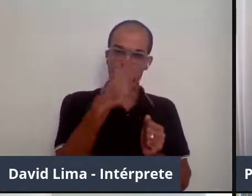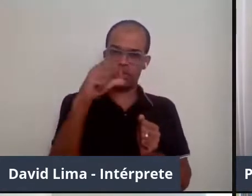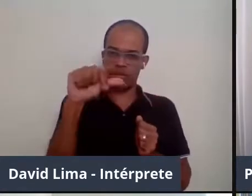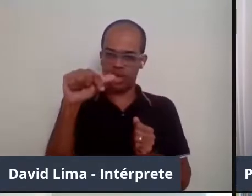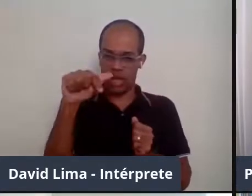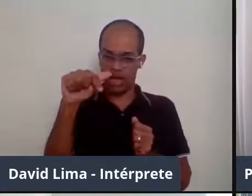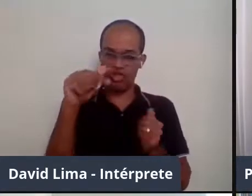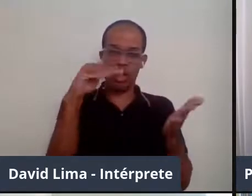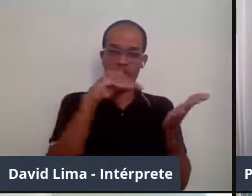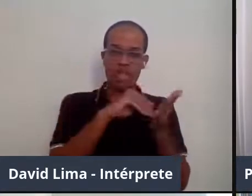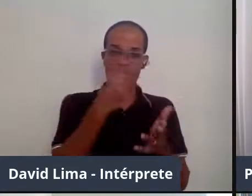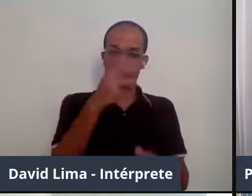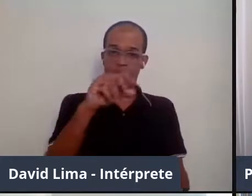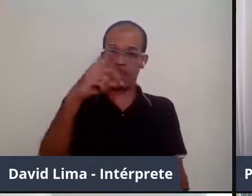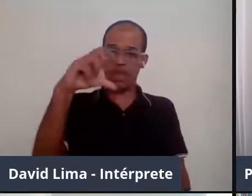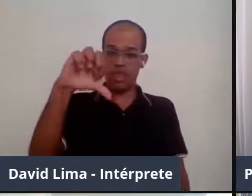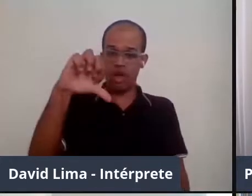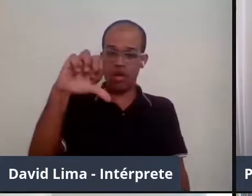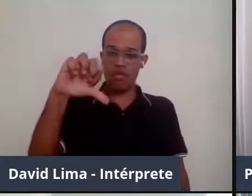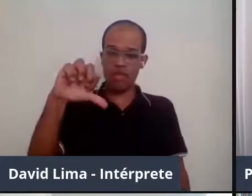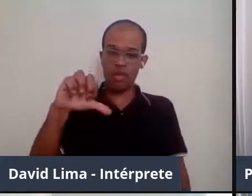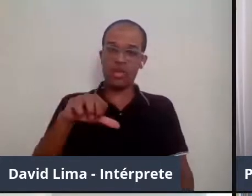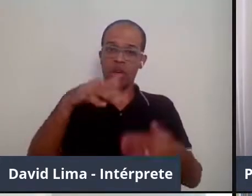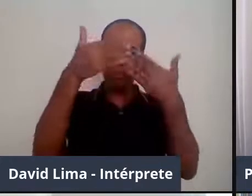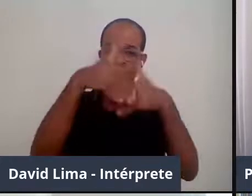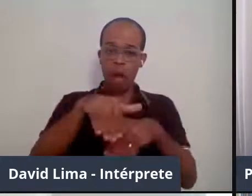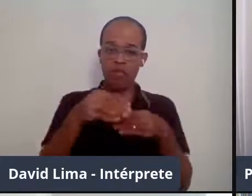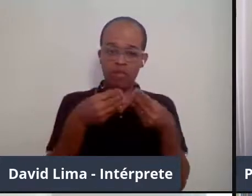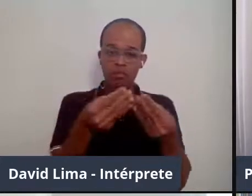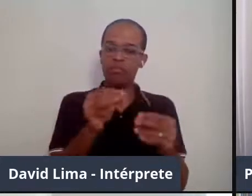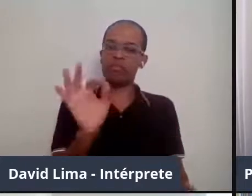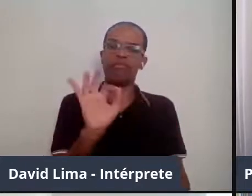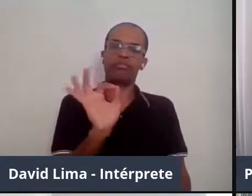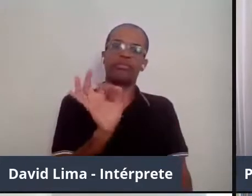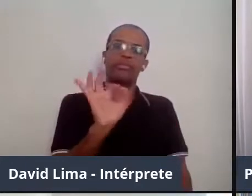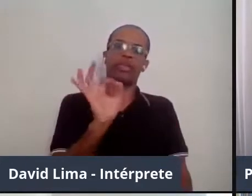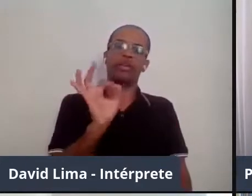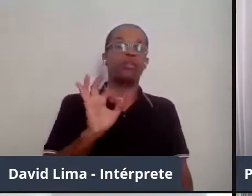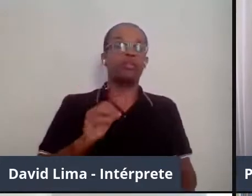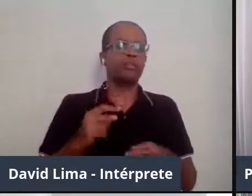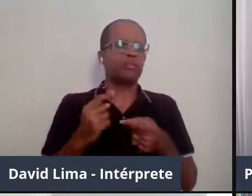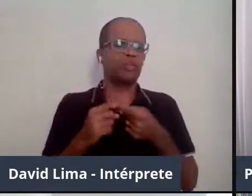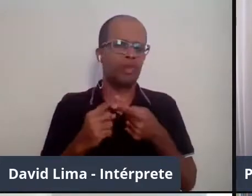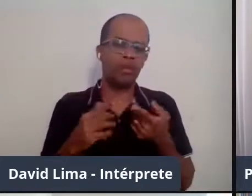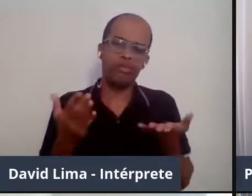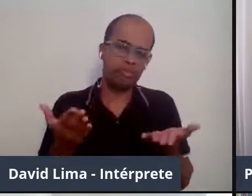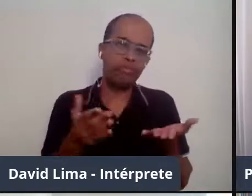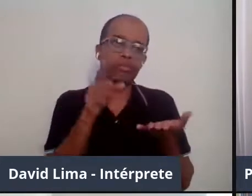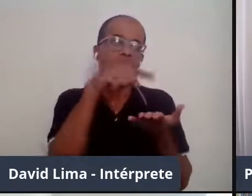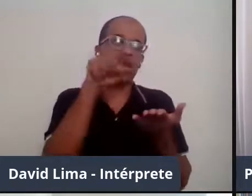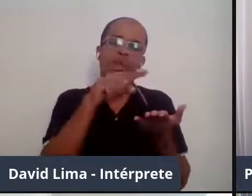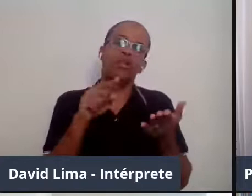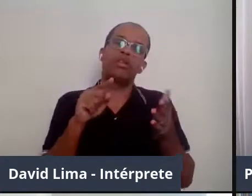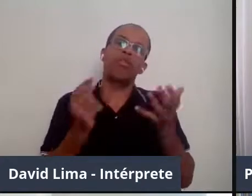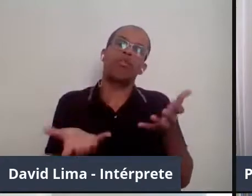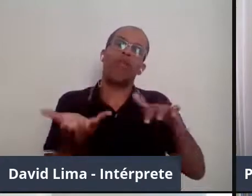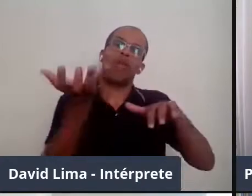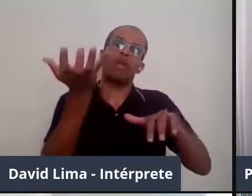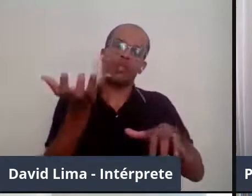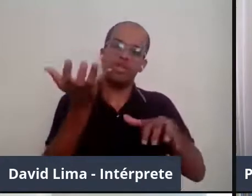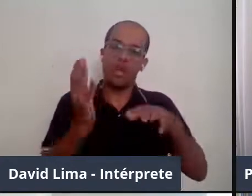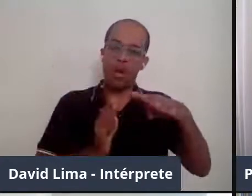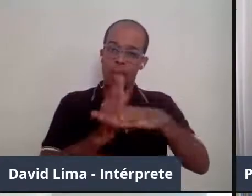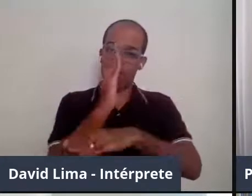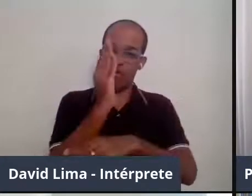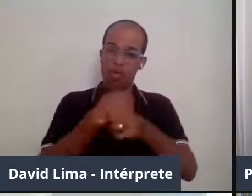ficou sem ser aplicado. E como resposta a essa ausência de aplicação, o Congresso Nacional aprovou em 2019